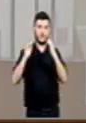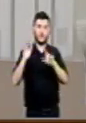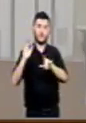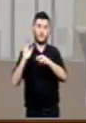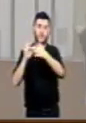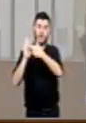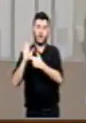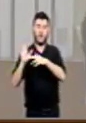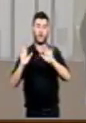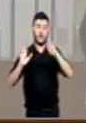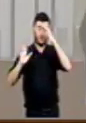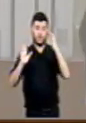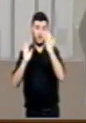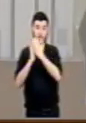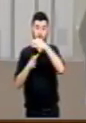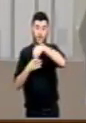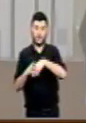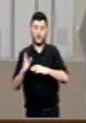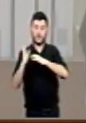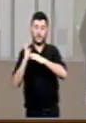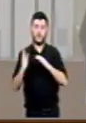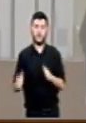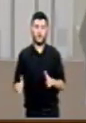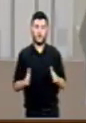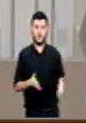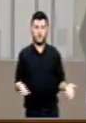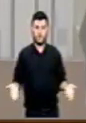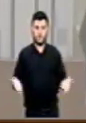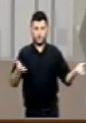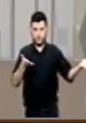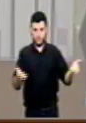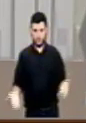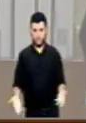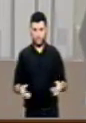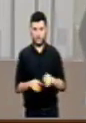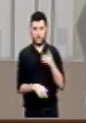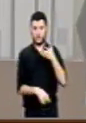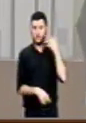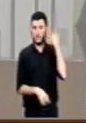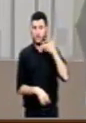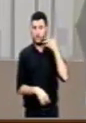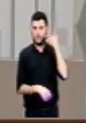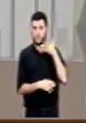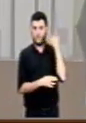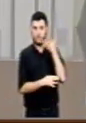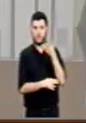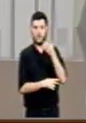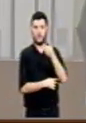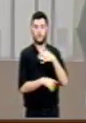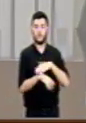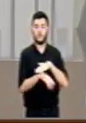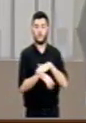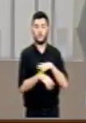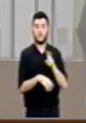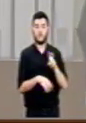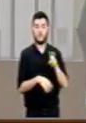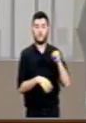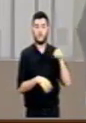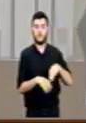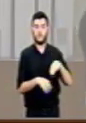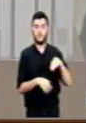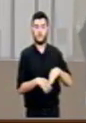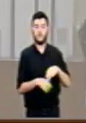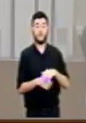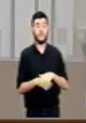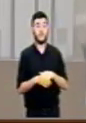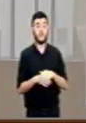Convido agora a assumir a tribuna e que falará pelo tempo regimental de 5 minutos,